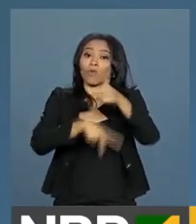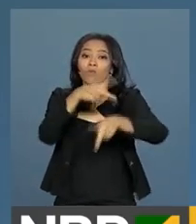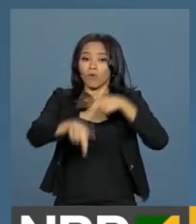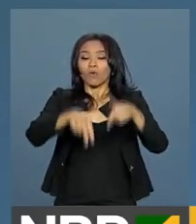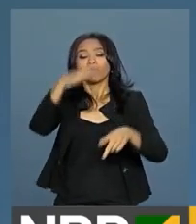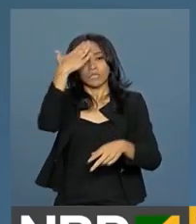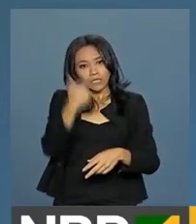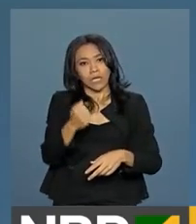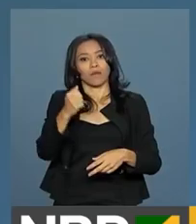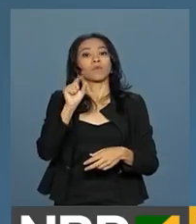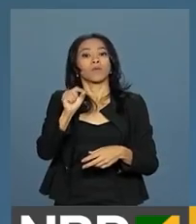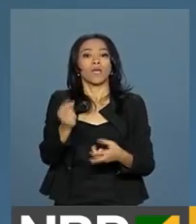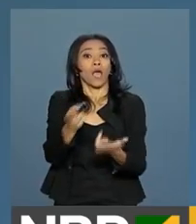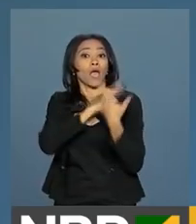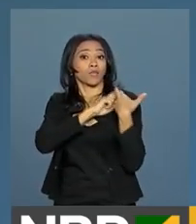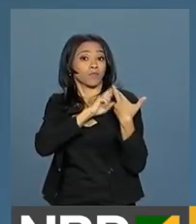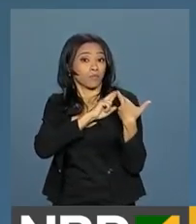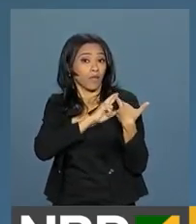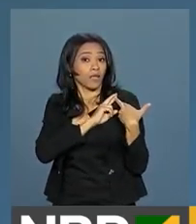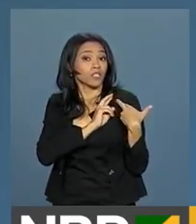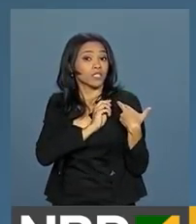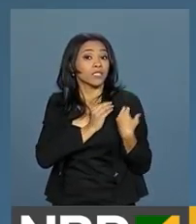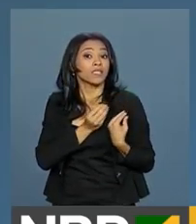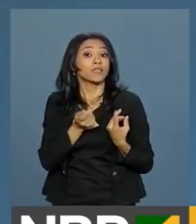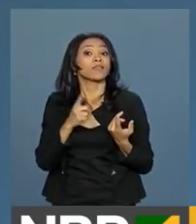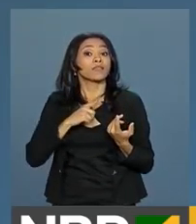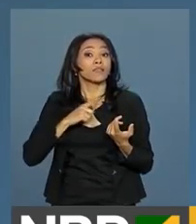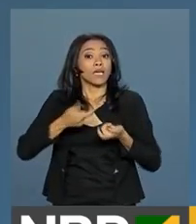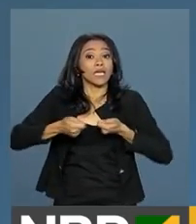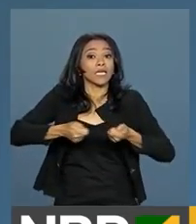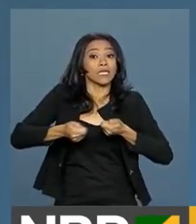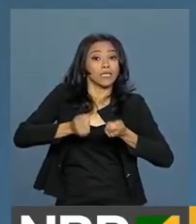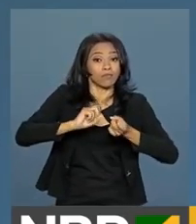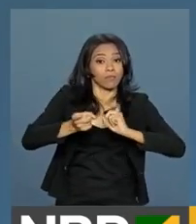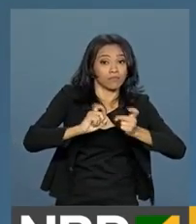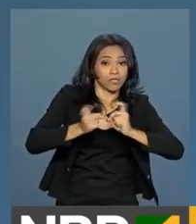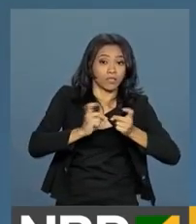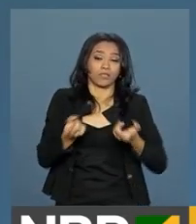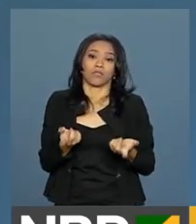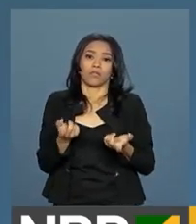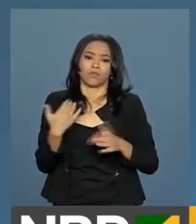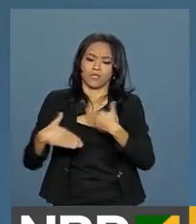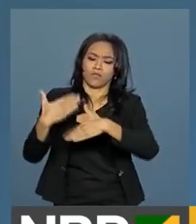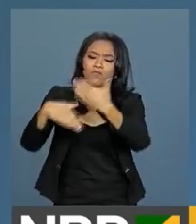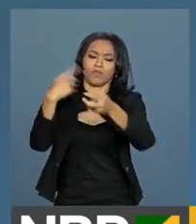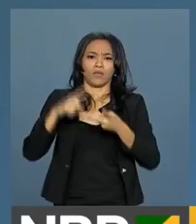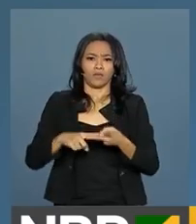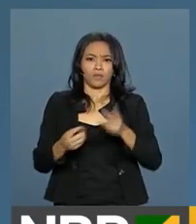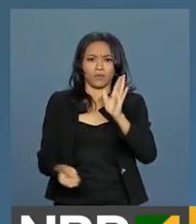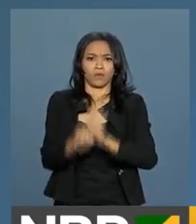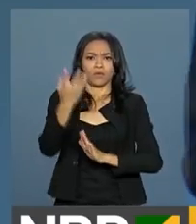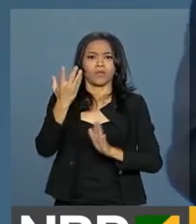responsabilidade que traz equilíbrio às contas crescimentos empregos